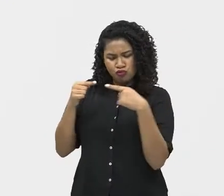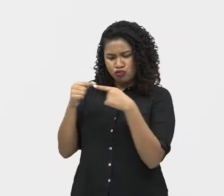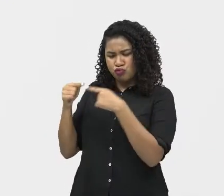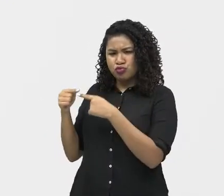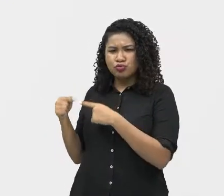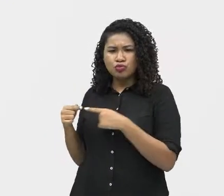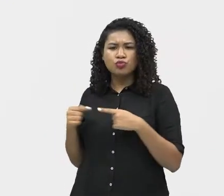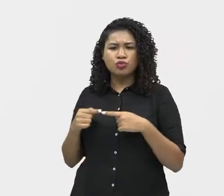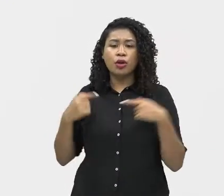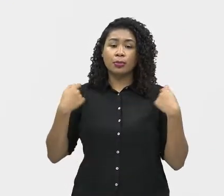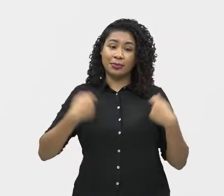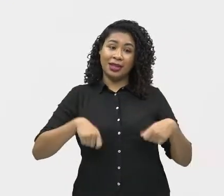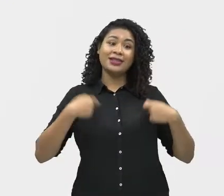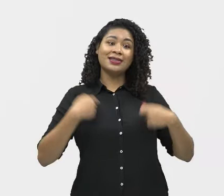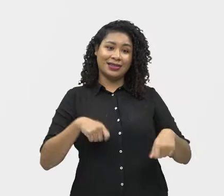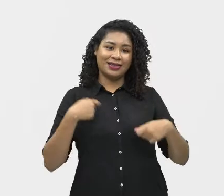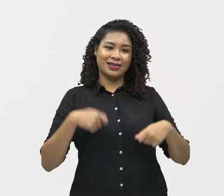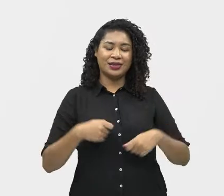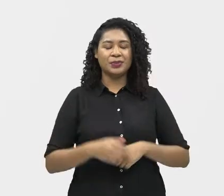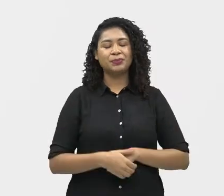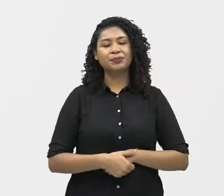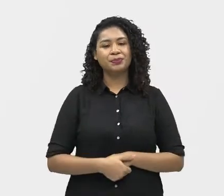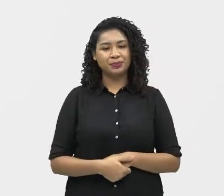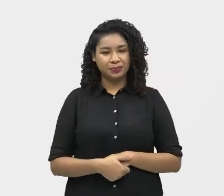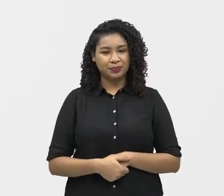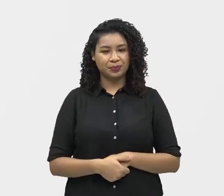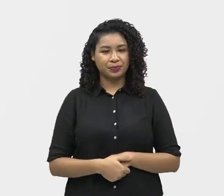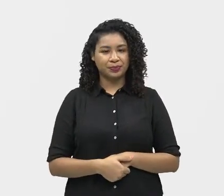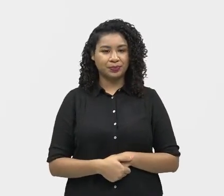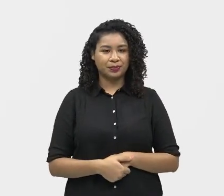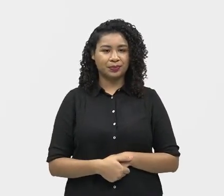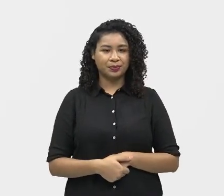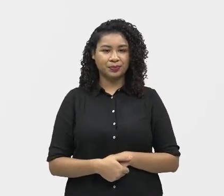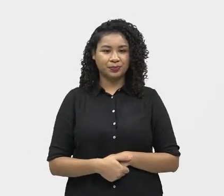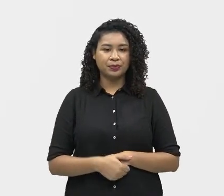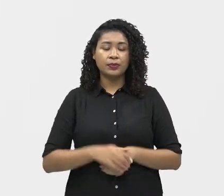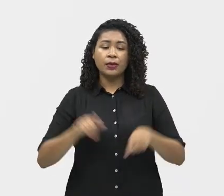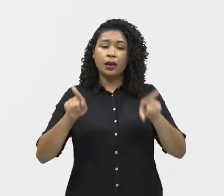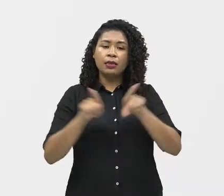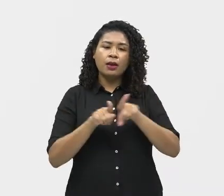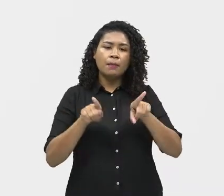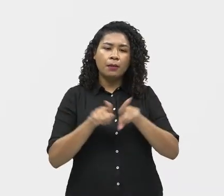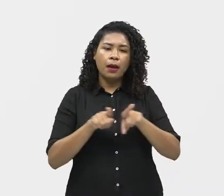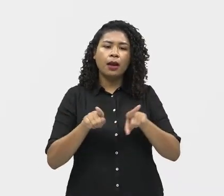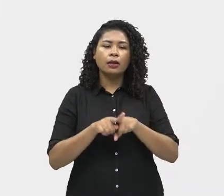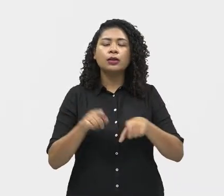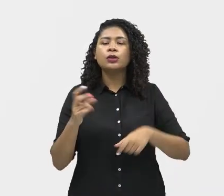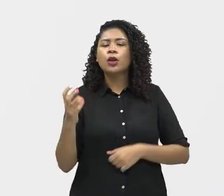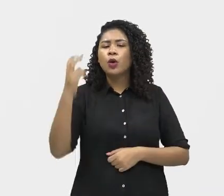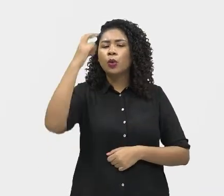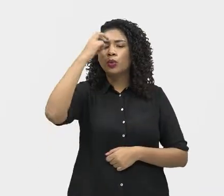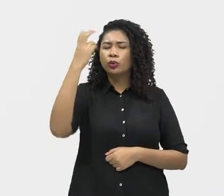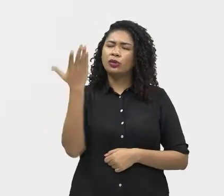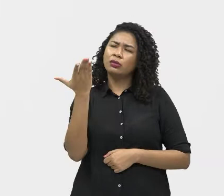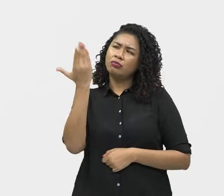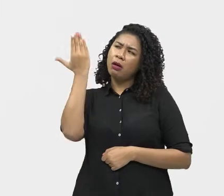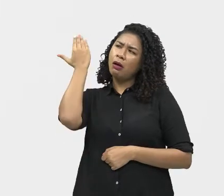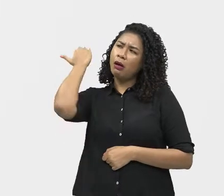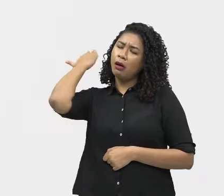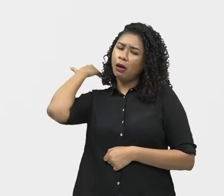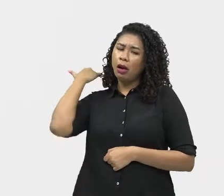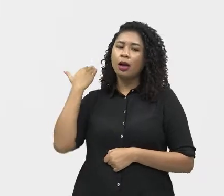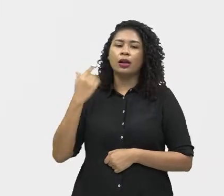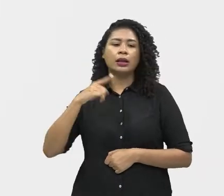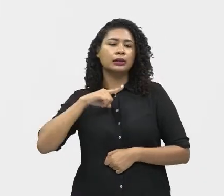dançar no mesmo passo, coordenadamente. Assim também como as culturas primitivas, por exemplo, as